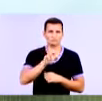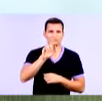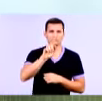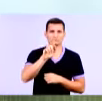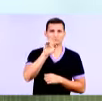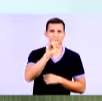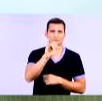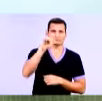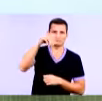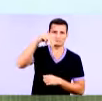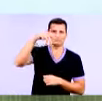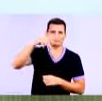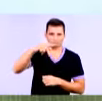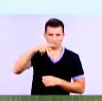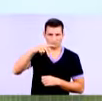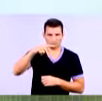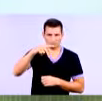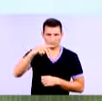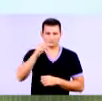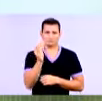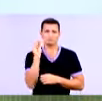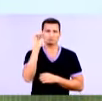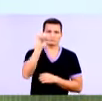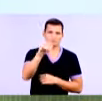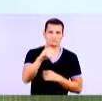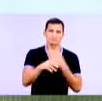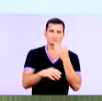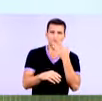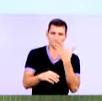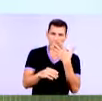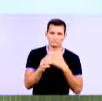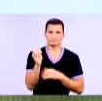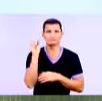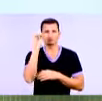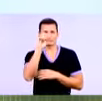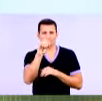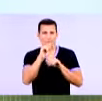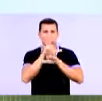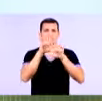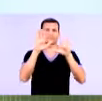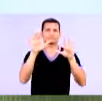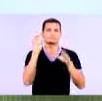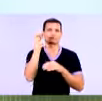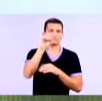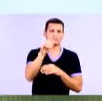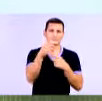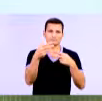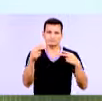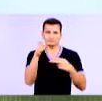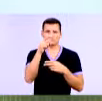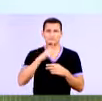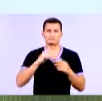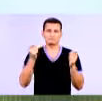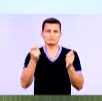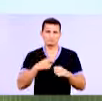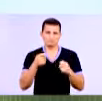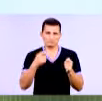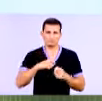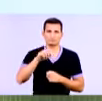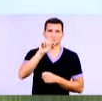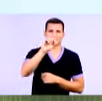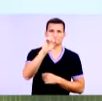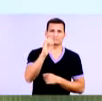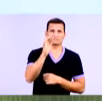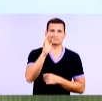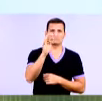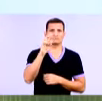para aplicar filtros sobre as imagens, para transformar as imagens, né? Você tem lá a possibilidade no software